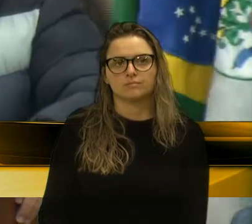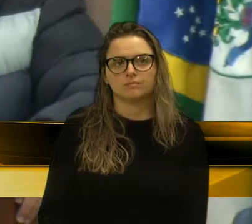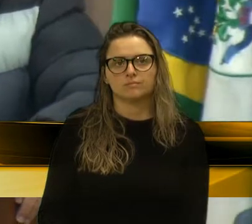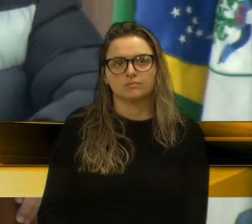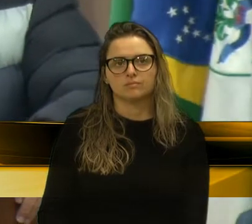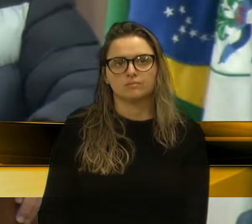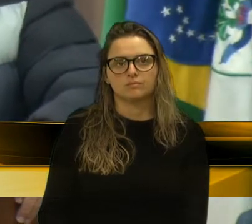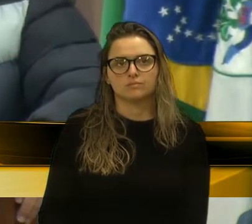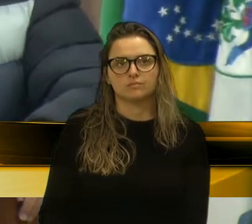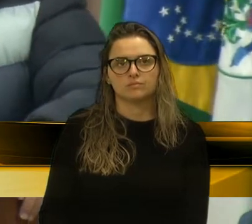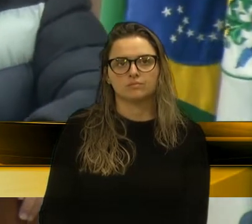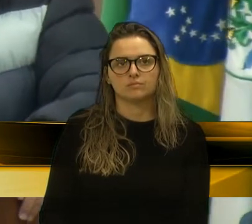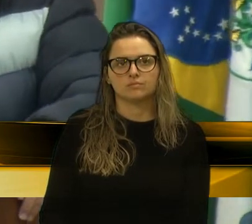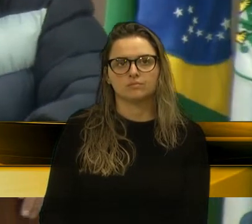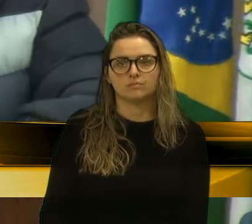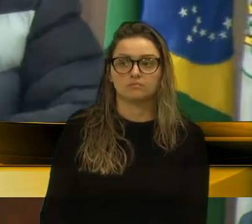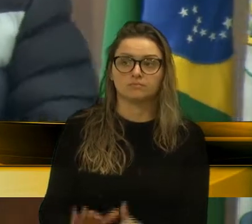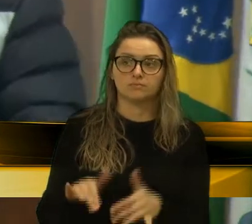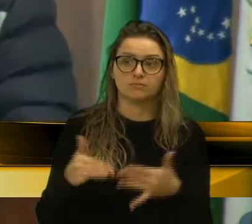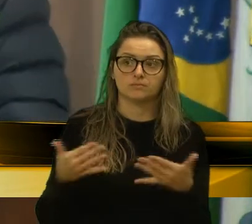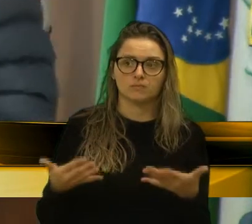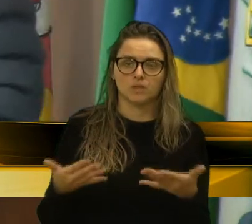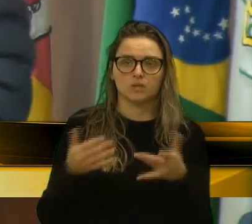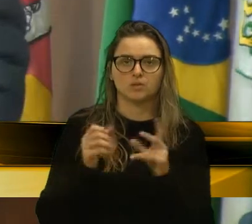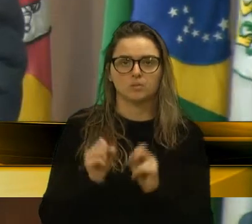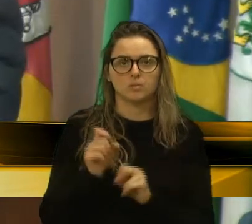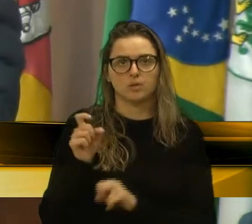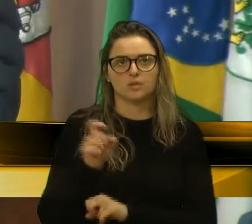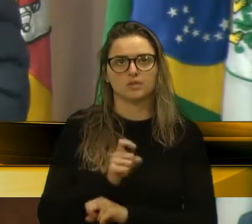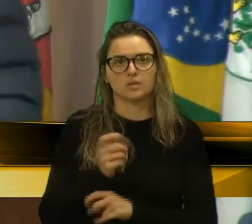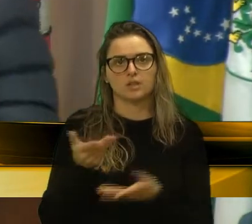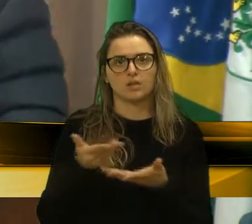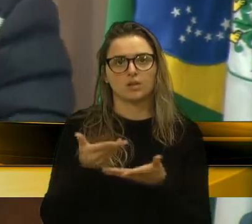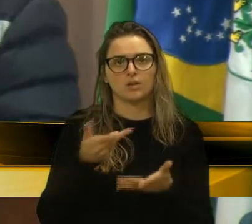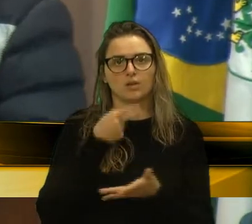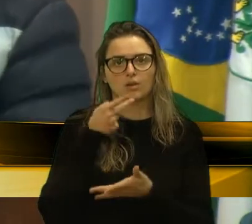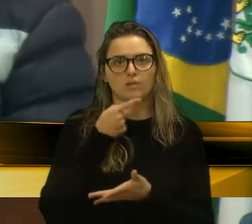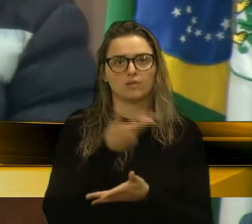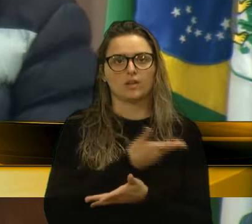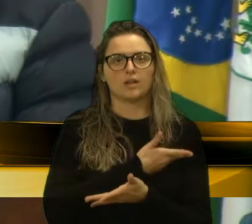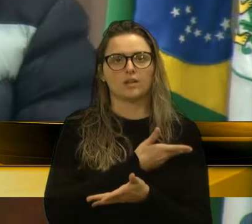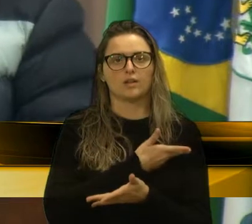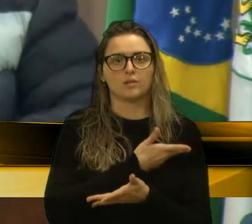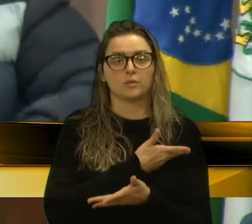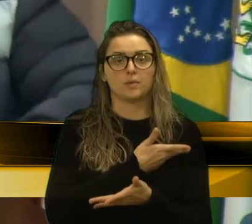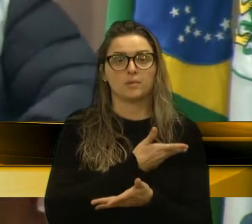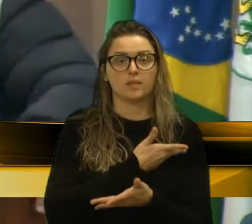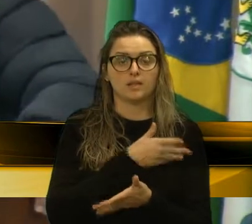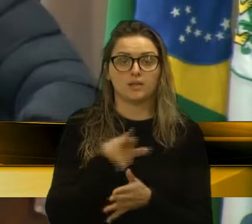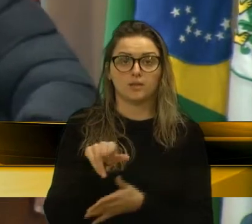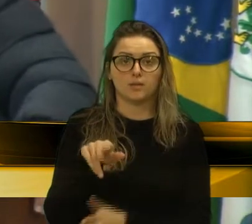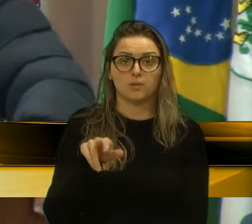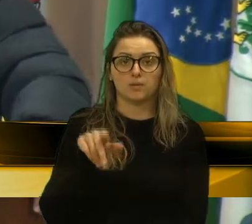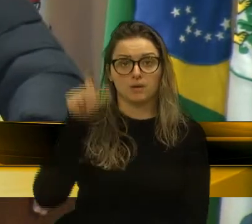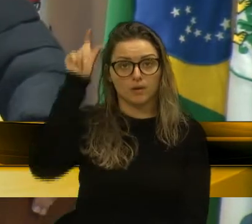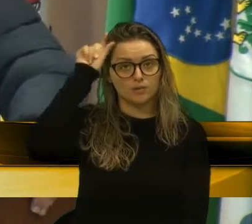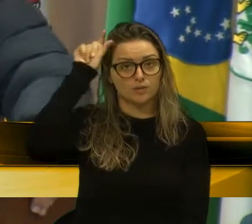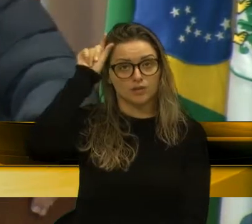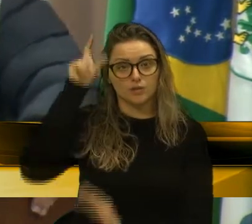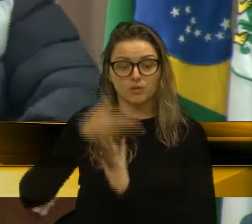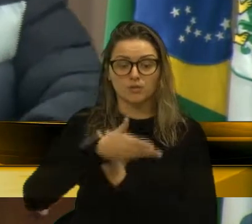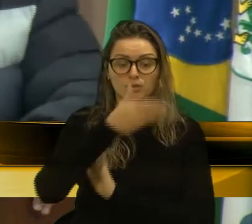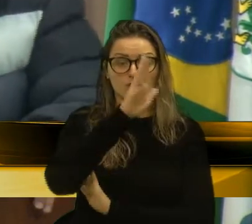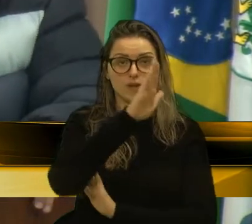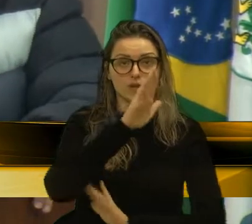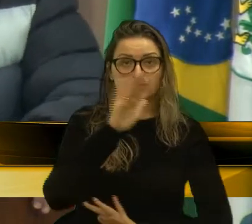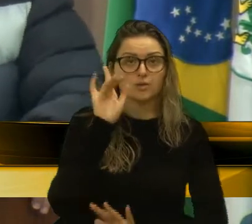agora, pode ser que a gente fale com o Mano Chico lá no States, né, que está para lá, né? Não está aí,